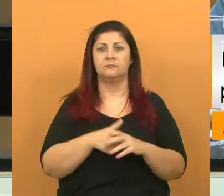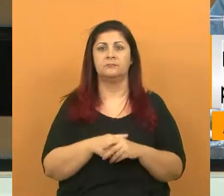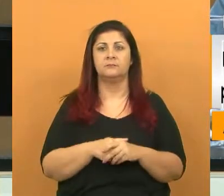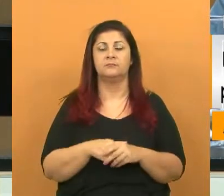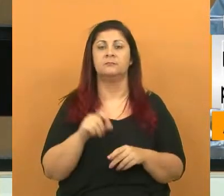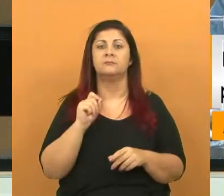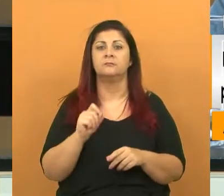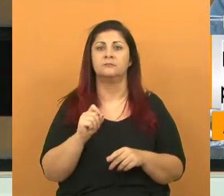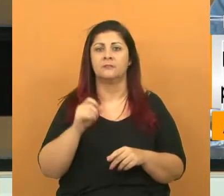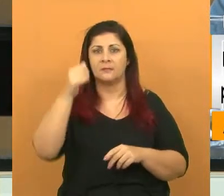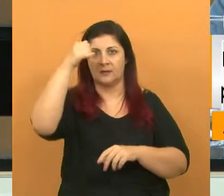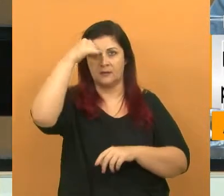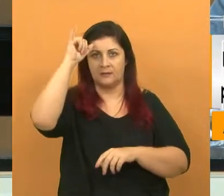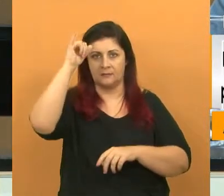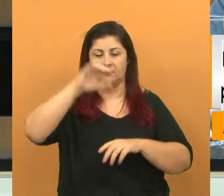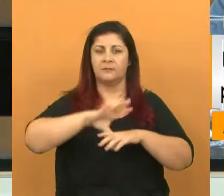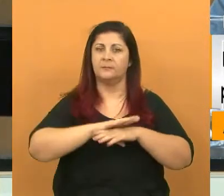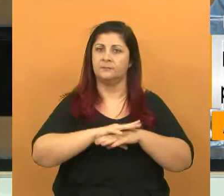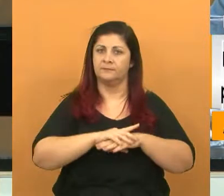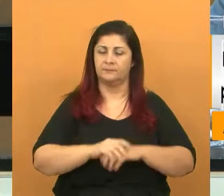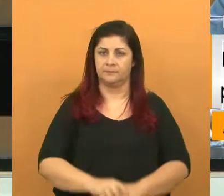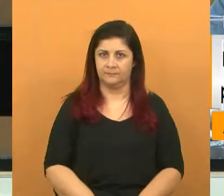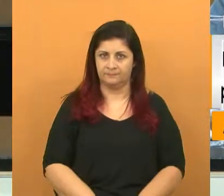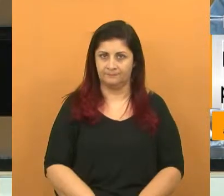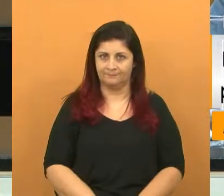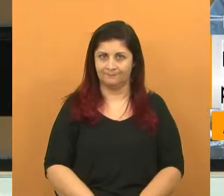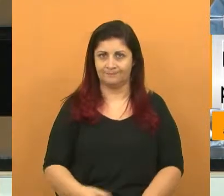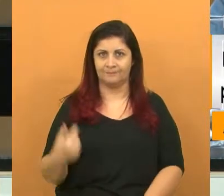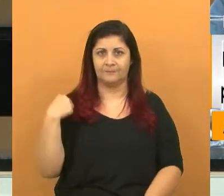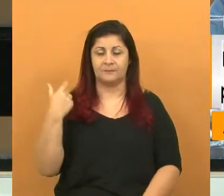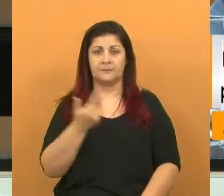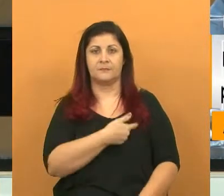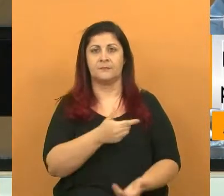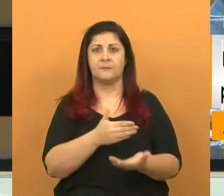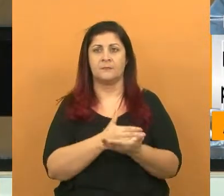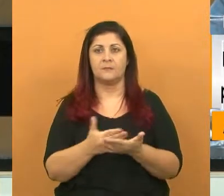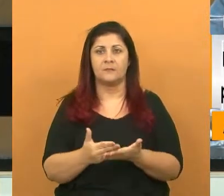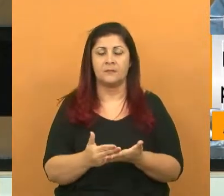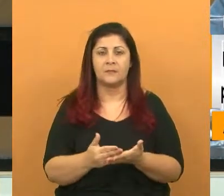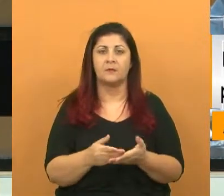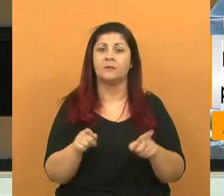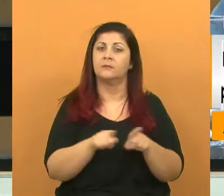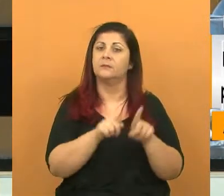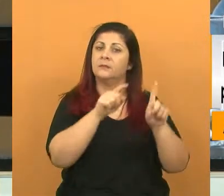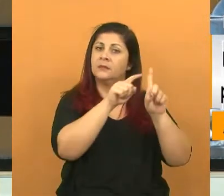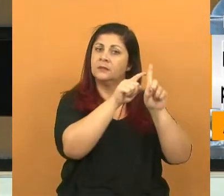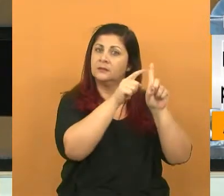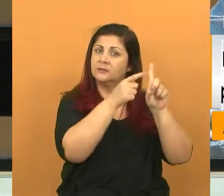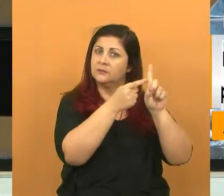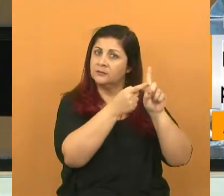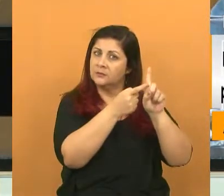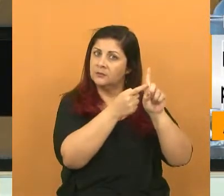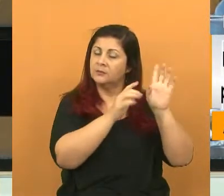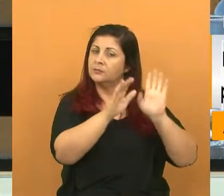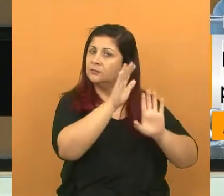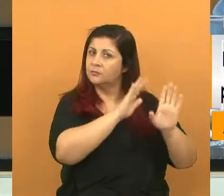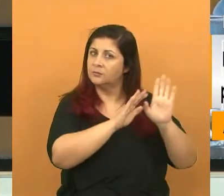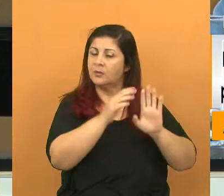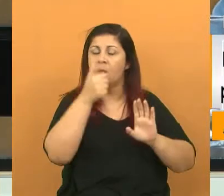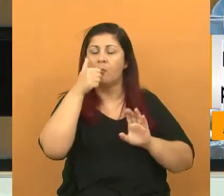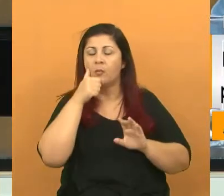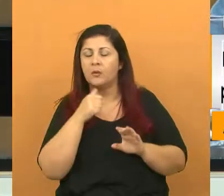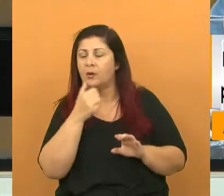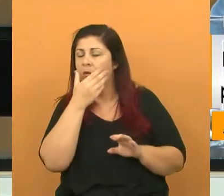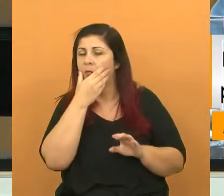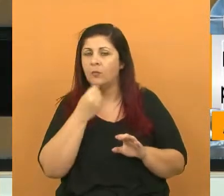é a prevenção. Então, que a gente comece também a responsabilidade na gestante, na mulher, no homem. Eu